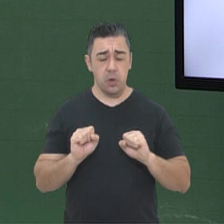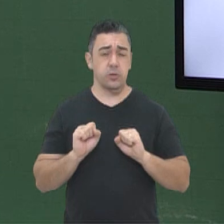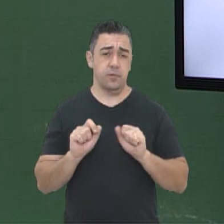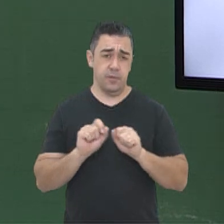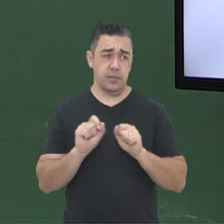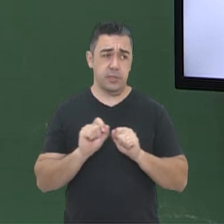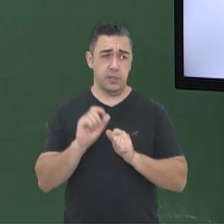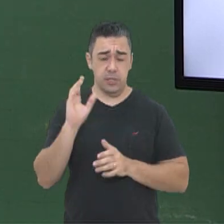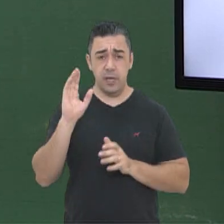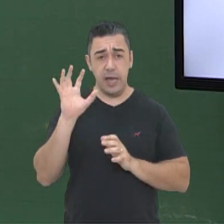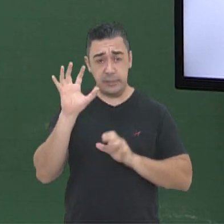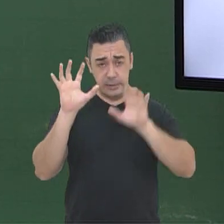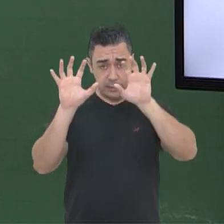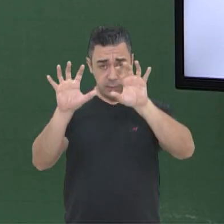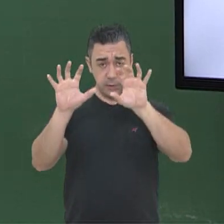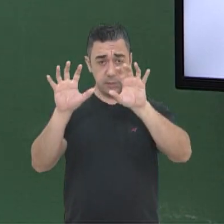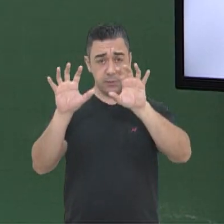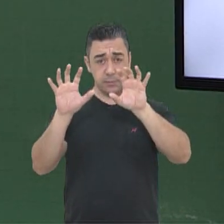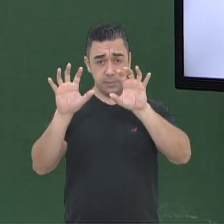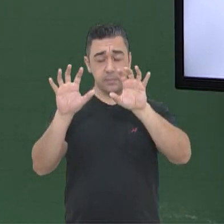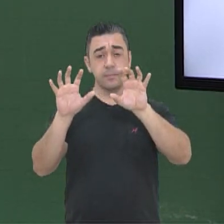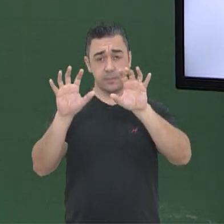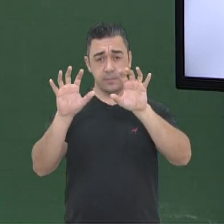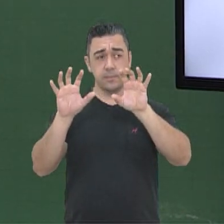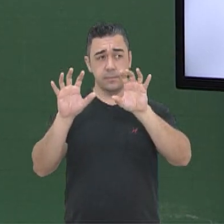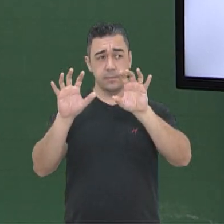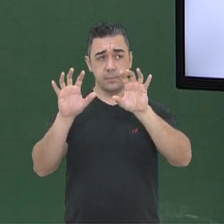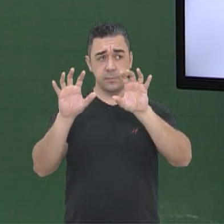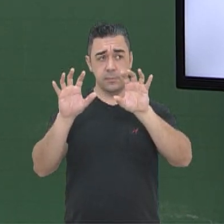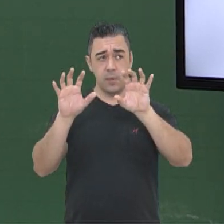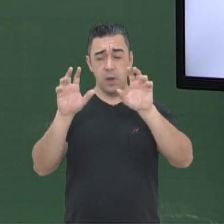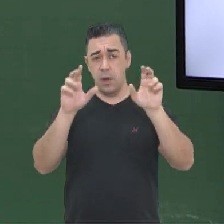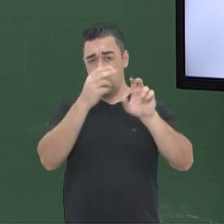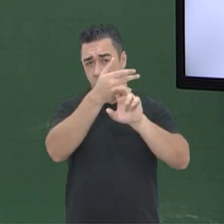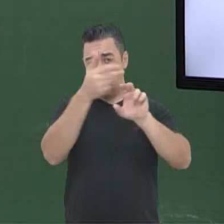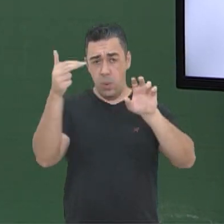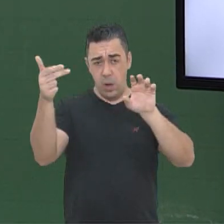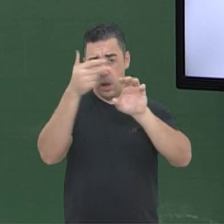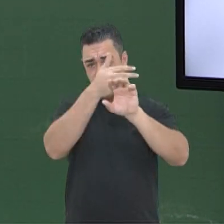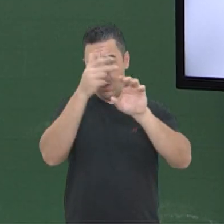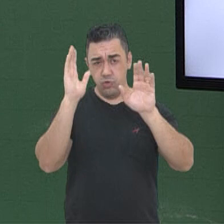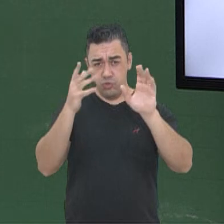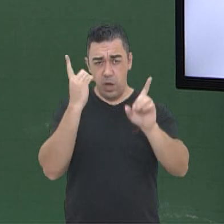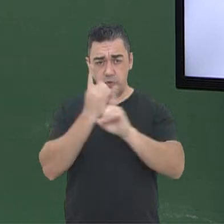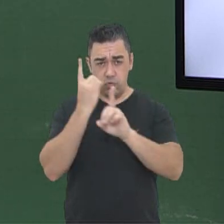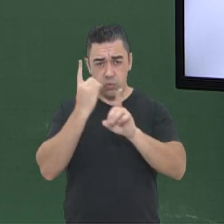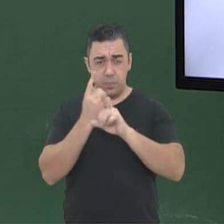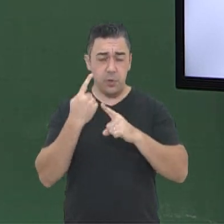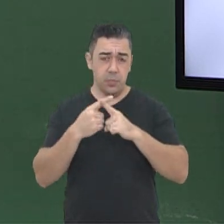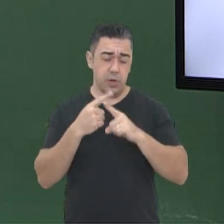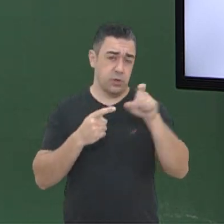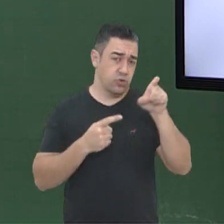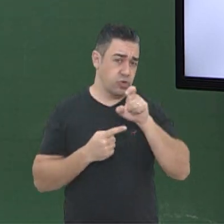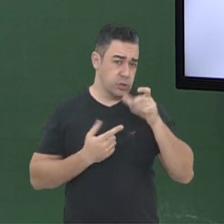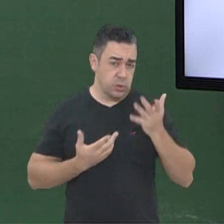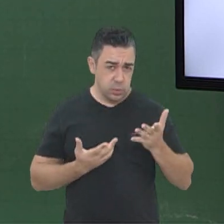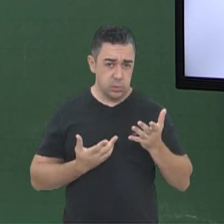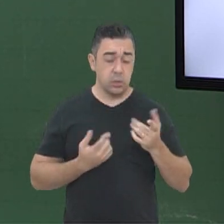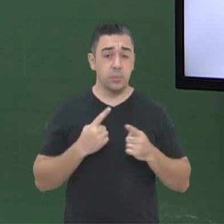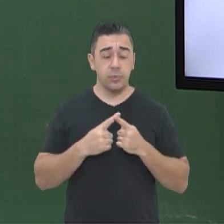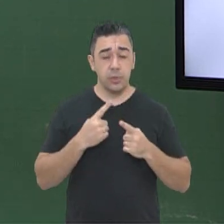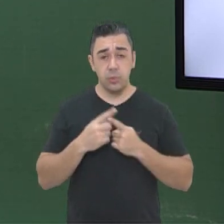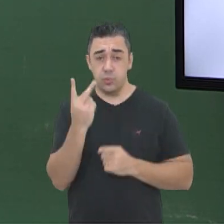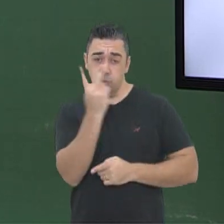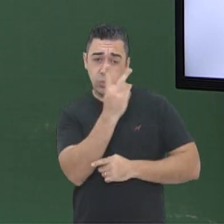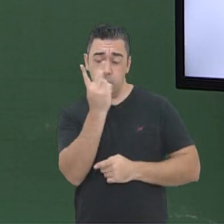deixá-lo dessa maneira mesmo, como índice de raízes e já igualar esse com esse, descobrir. Por quê? Porque olha só, se